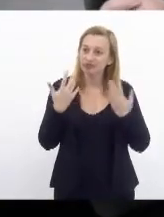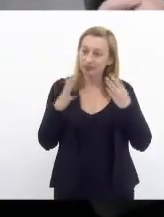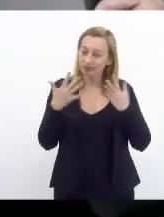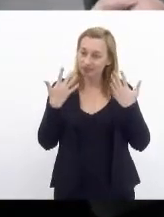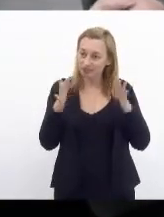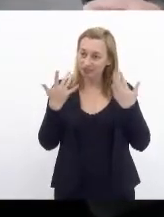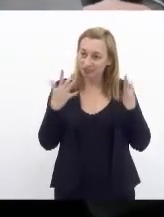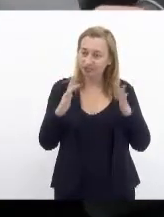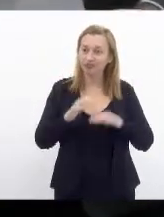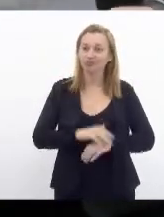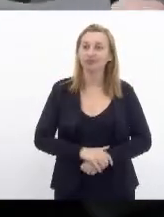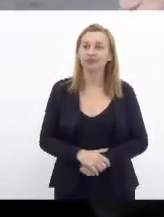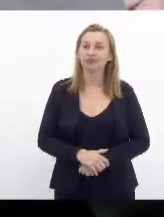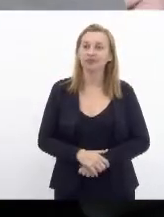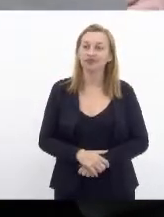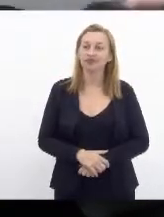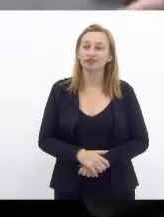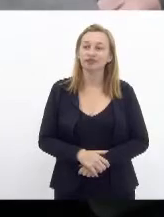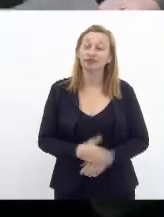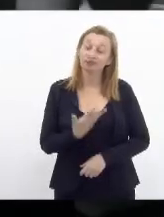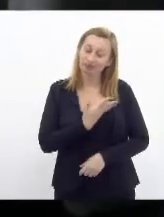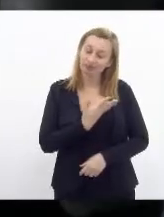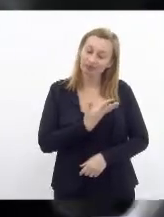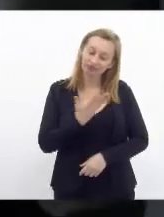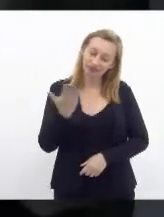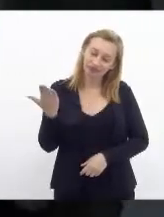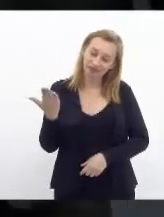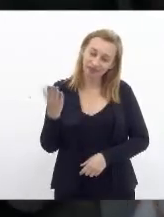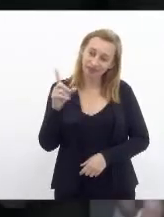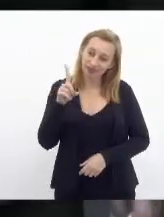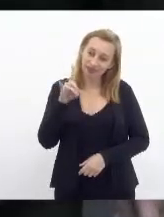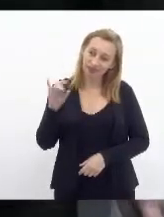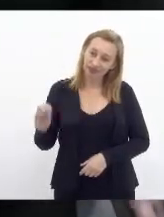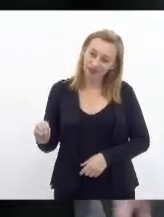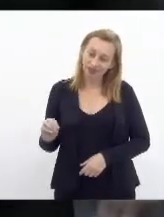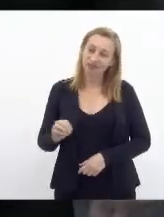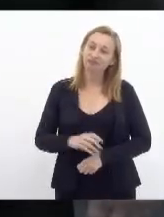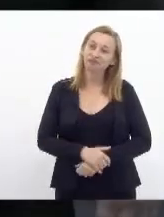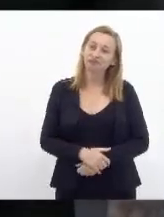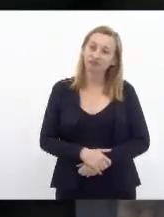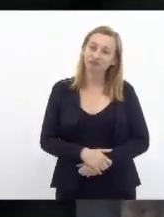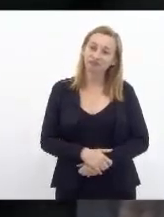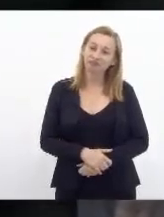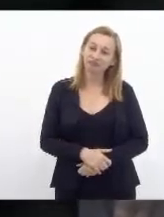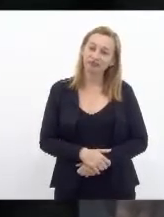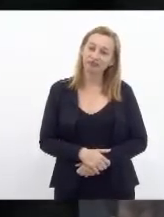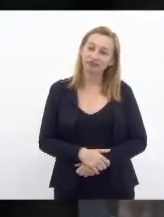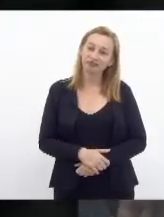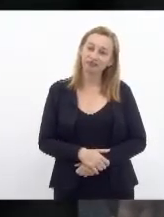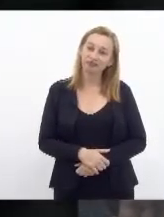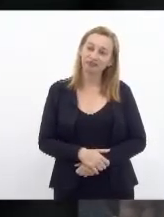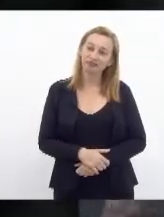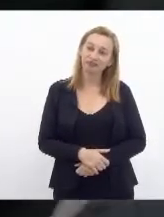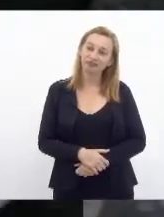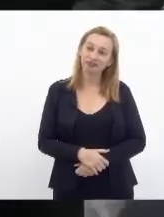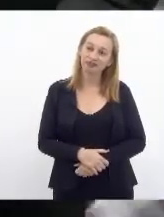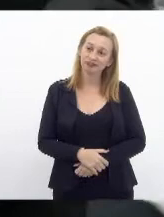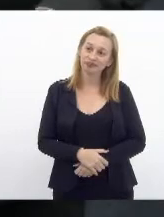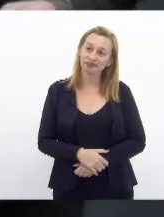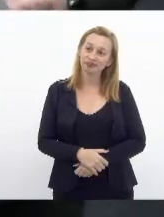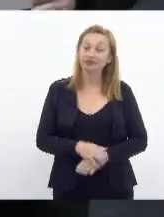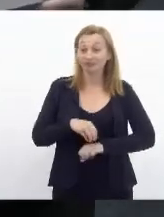parabenizar o meu colega e amigo Dino, Marcelo Dino, por essa